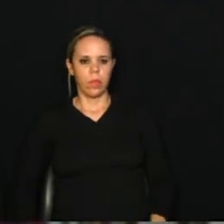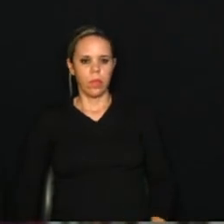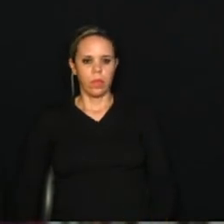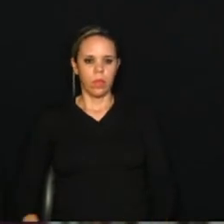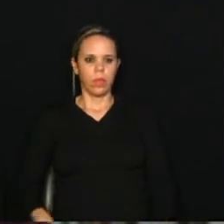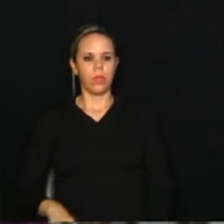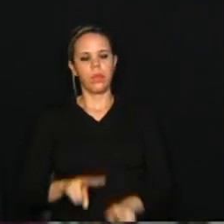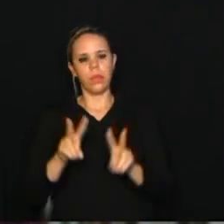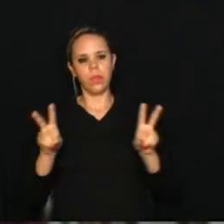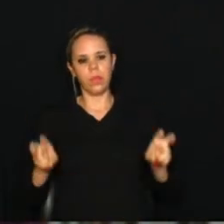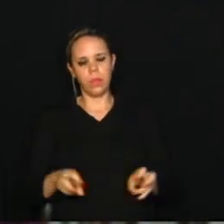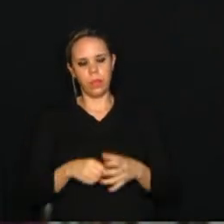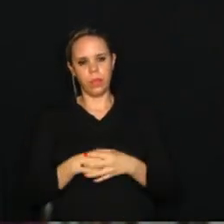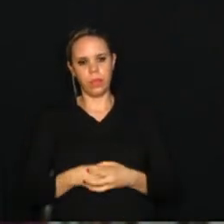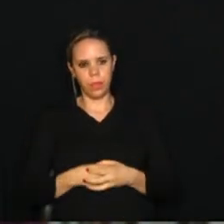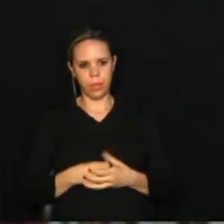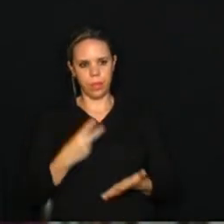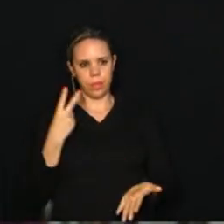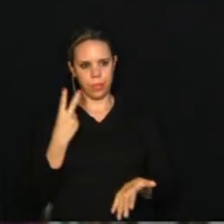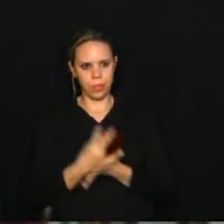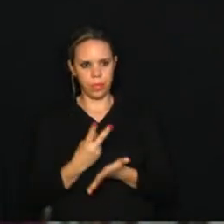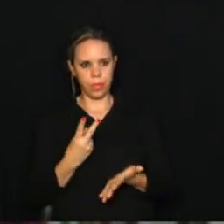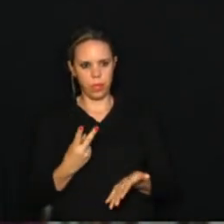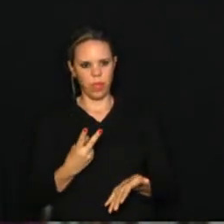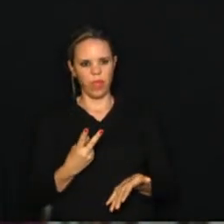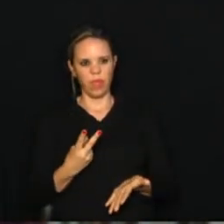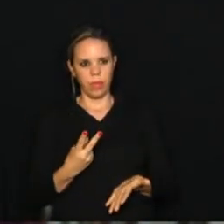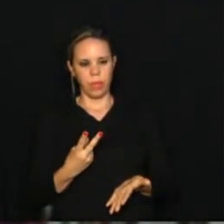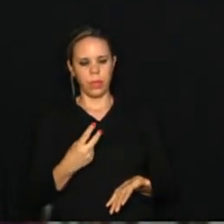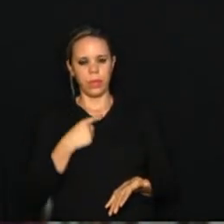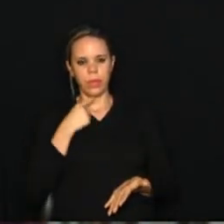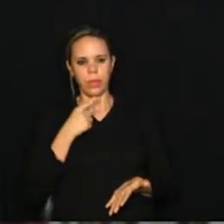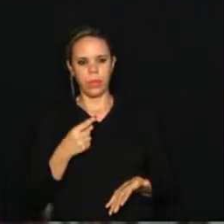sobre a mesma questão.